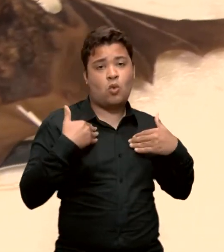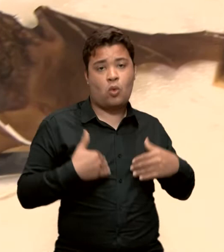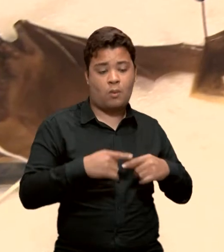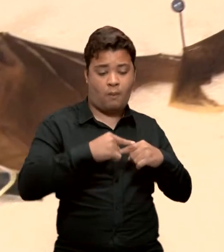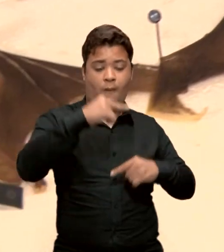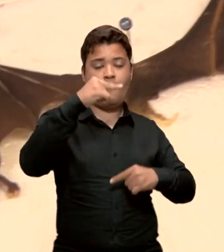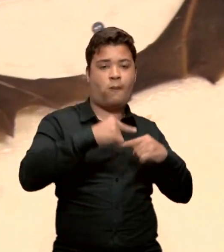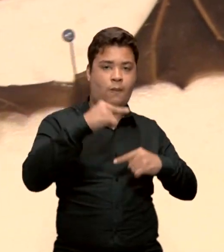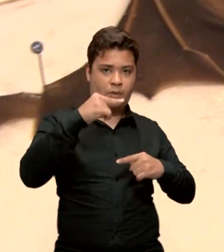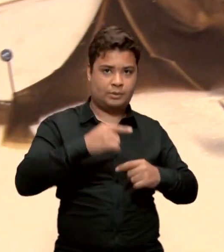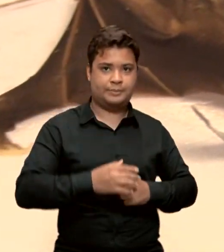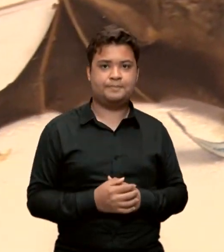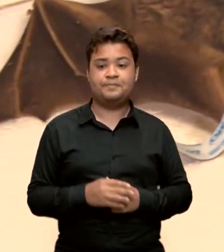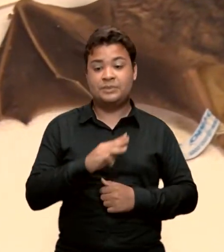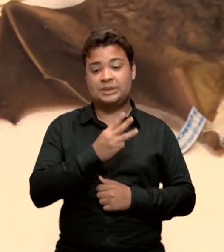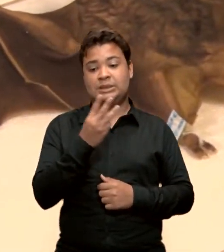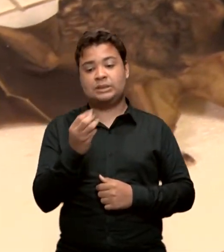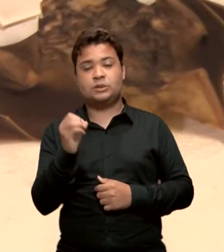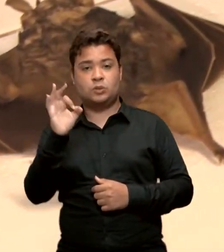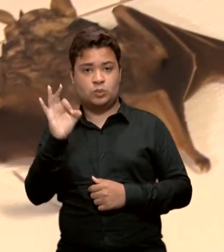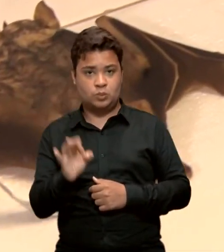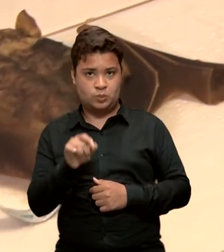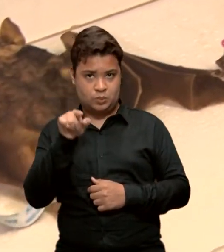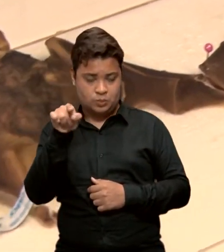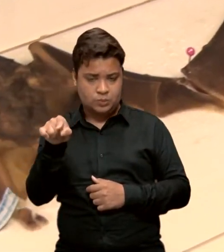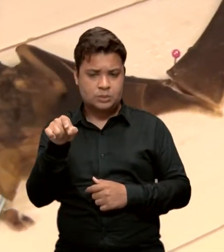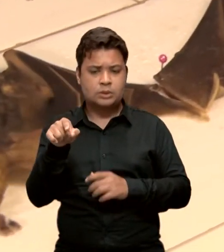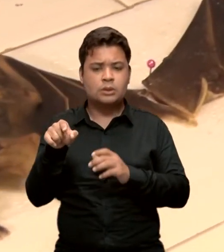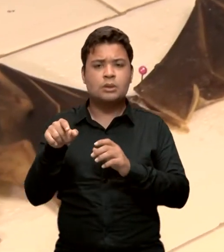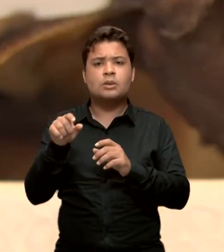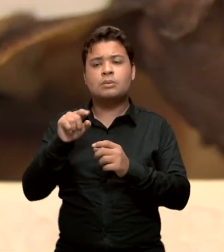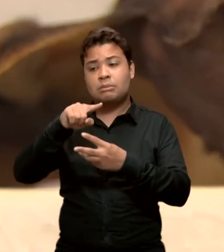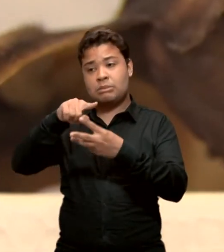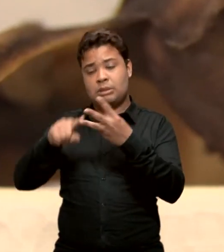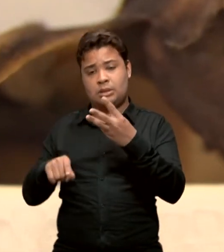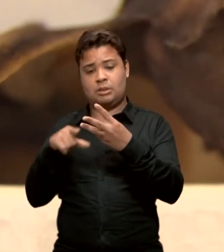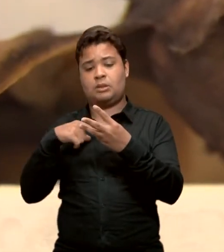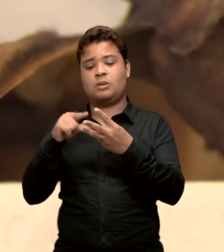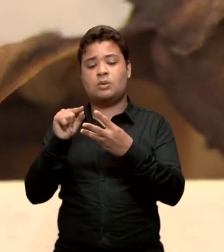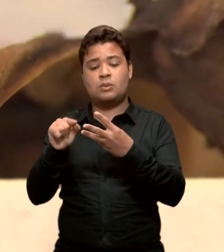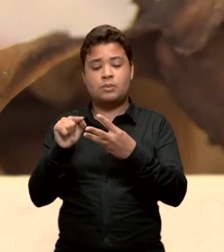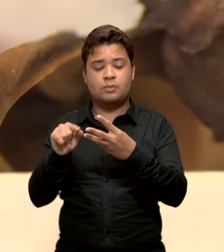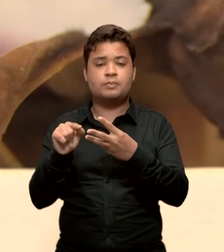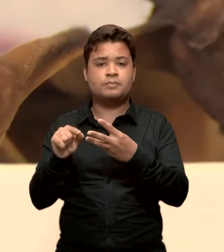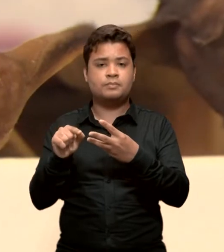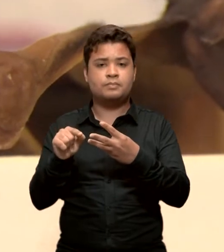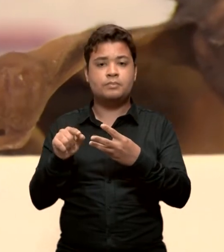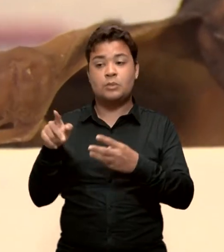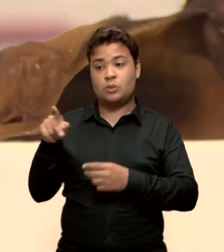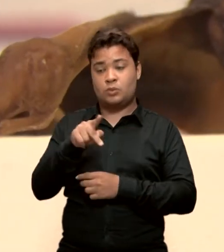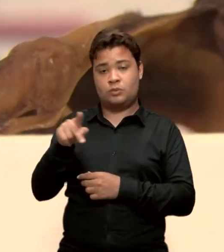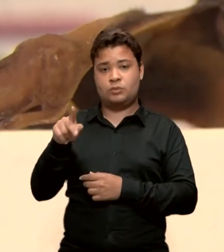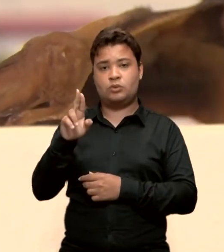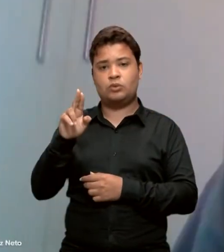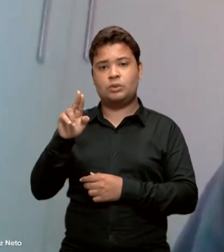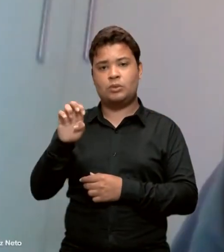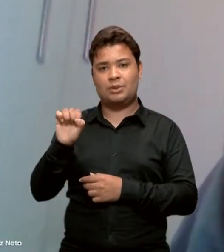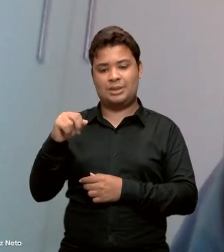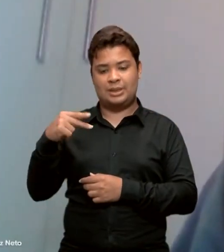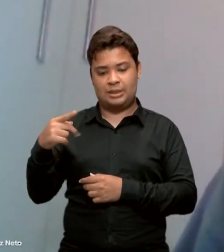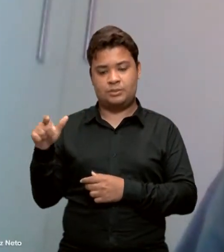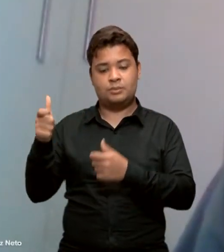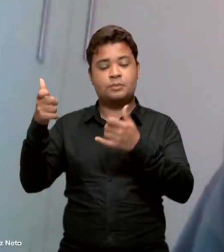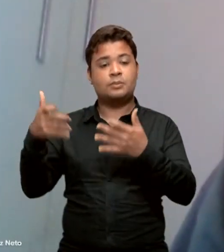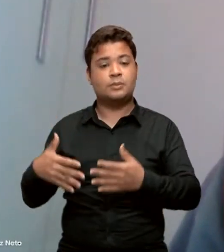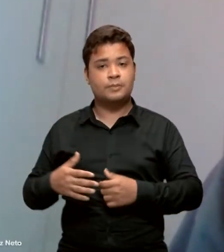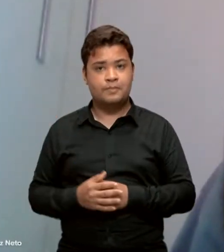outros 30% são atribuídos a 3 grandes fatores, como destaca Ariovaldo Pereira, professor da Unesp. O primeiro